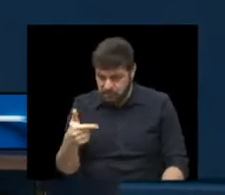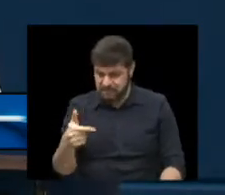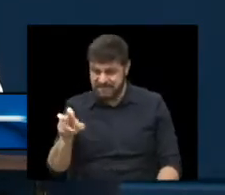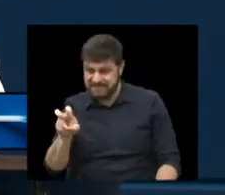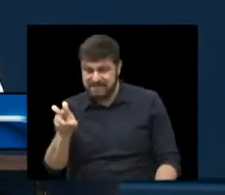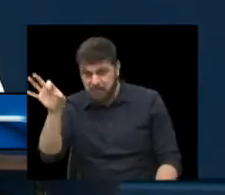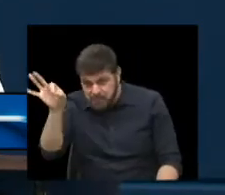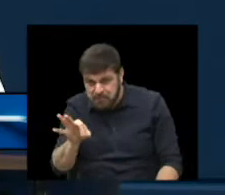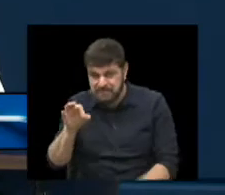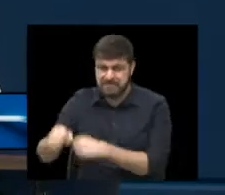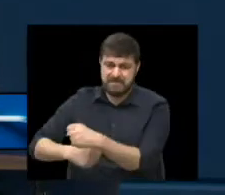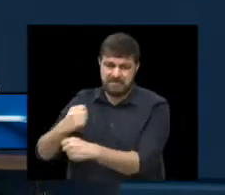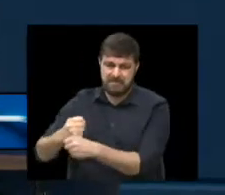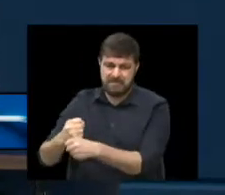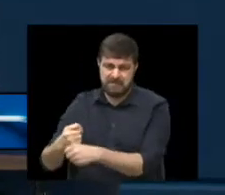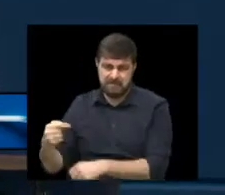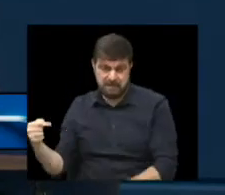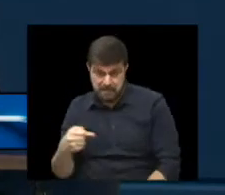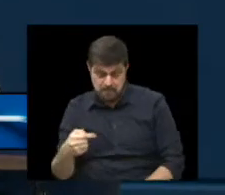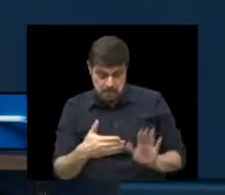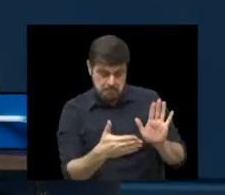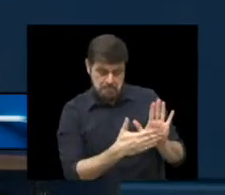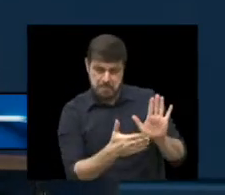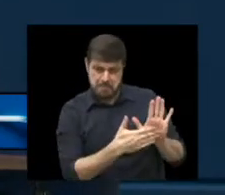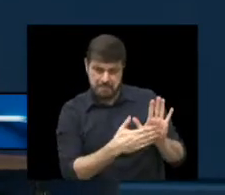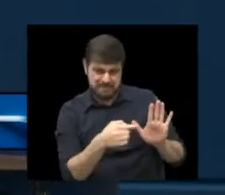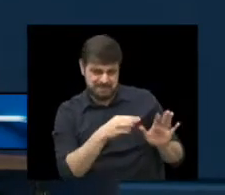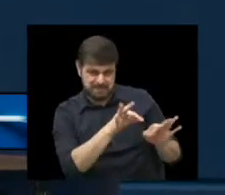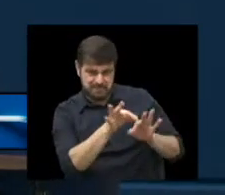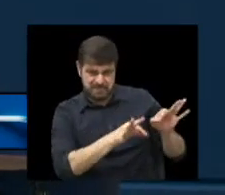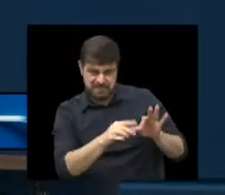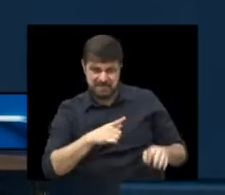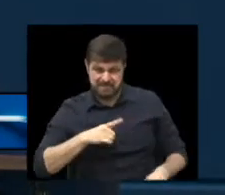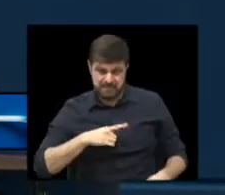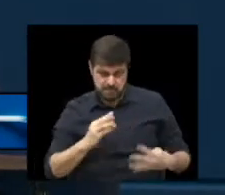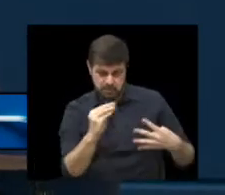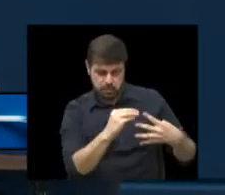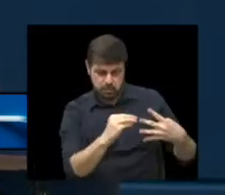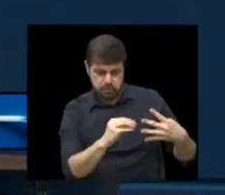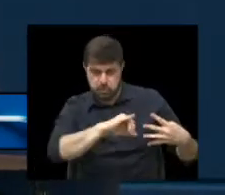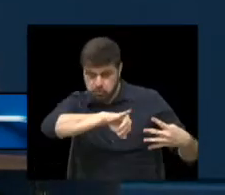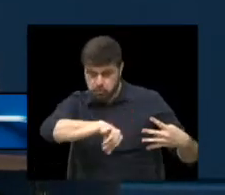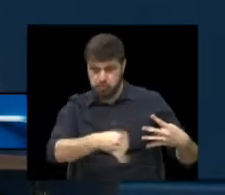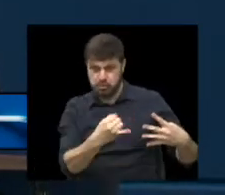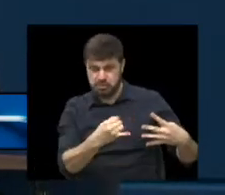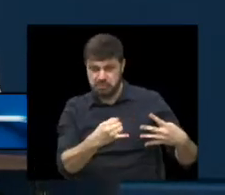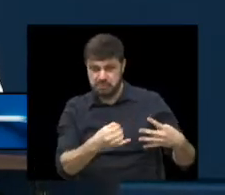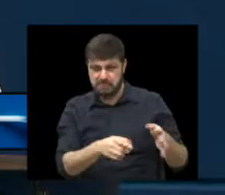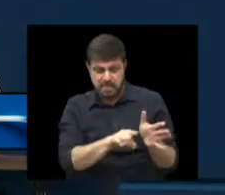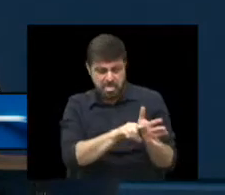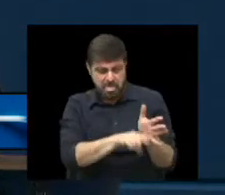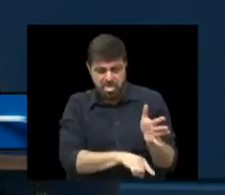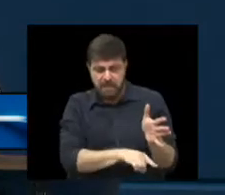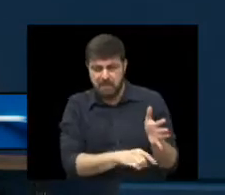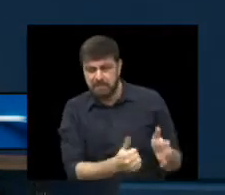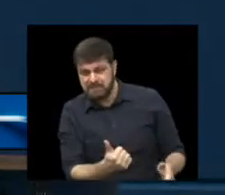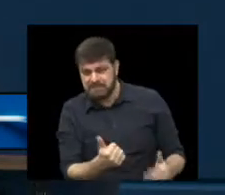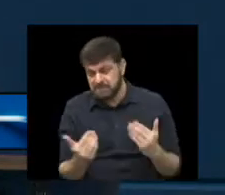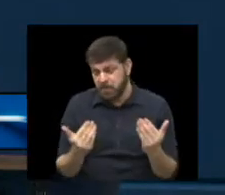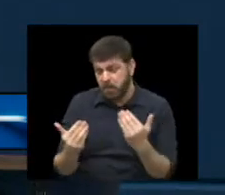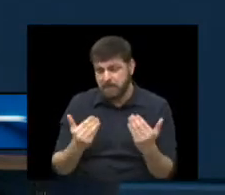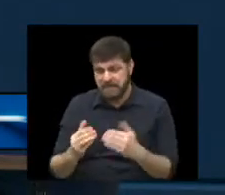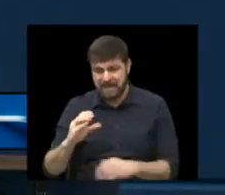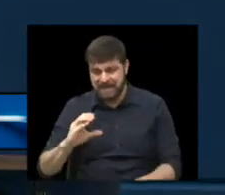está se propondo é que tenha esse juros compensatório, seja menor do que a taxa Selic, que é a